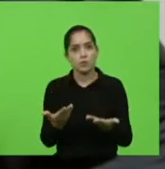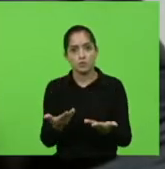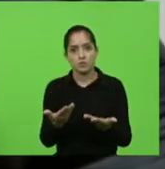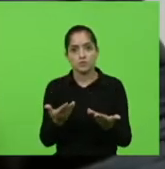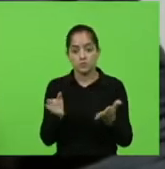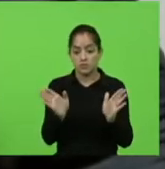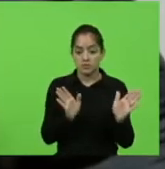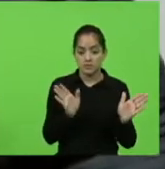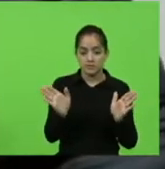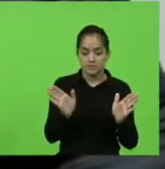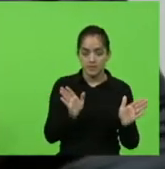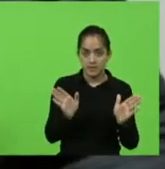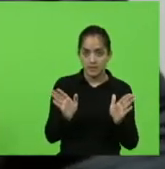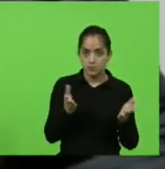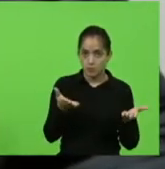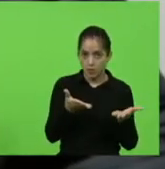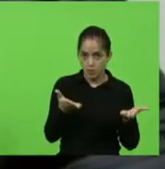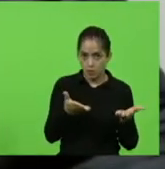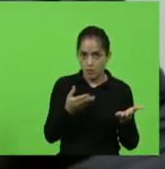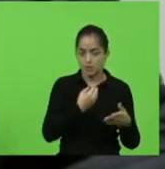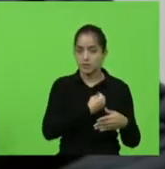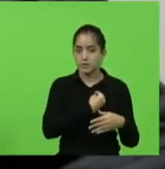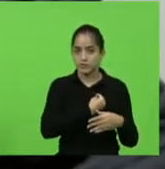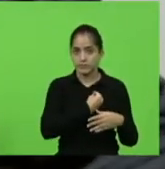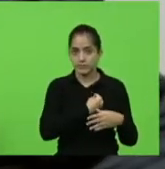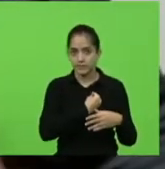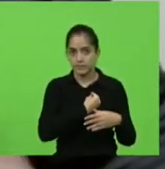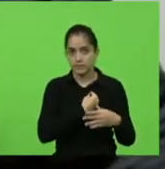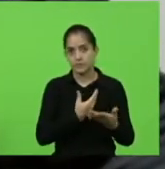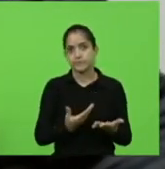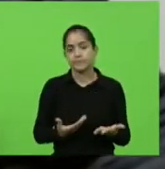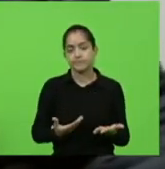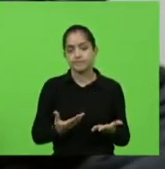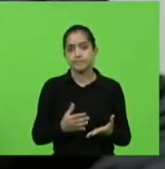período como o que estamos vivendo hoje,